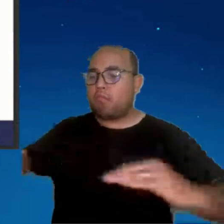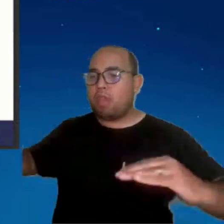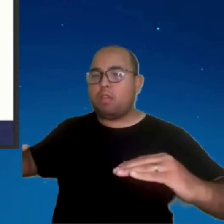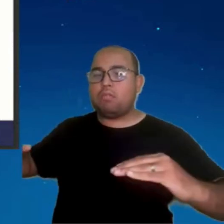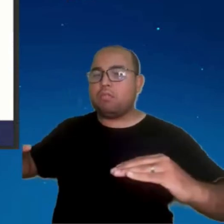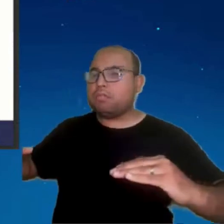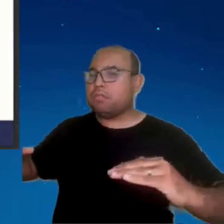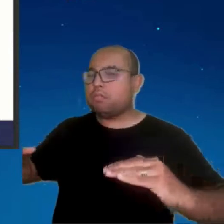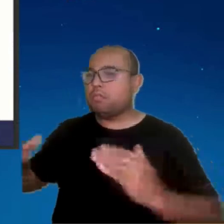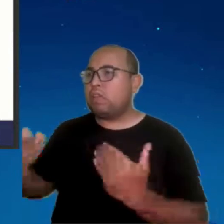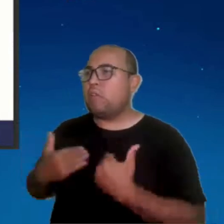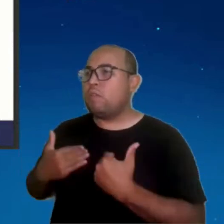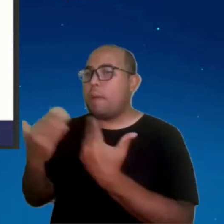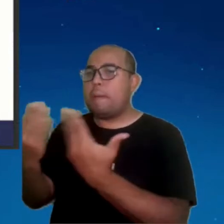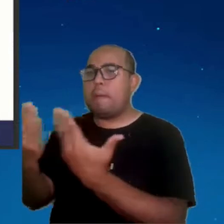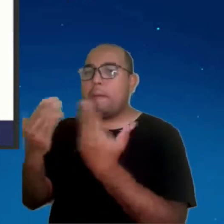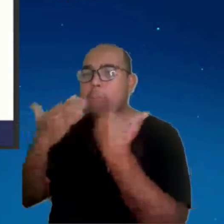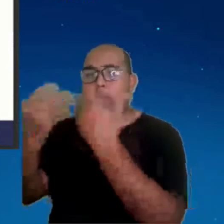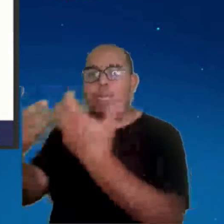apresentar